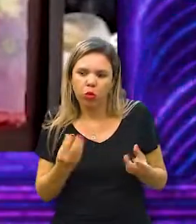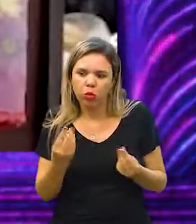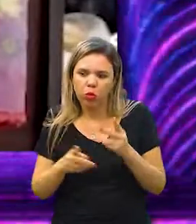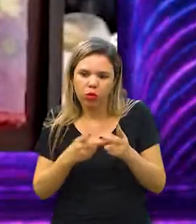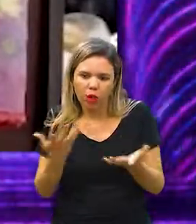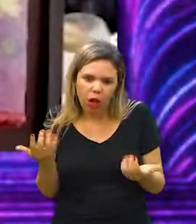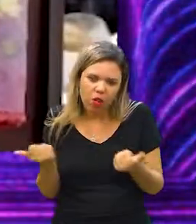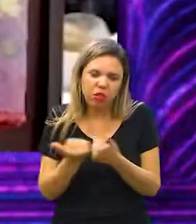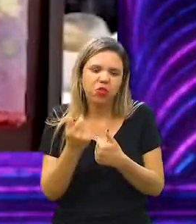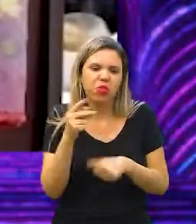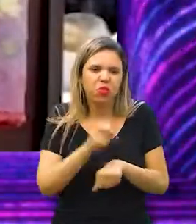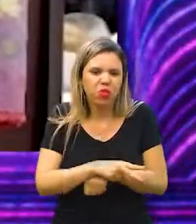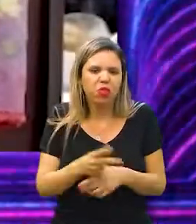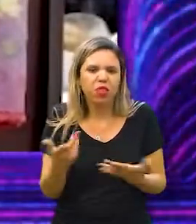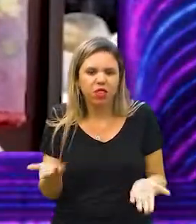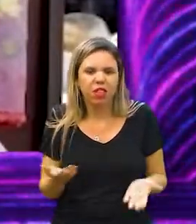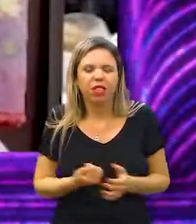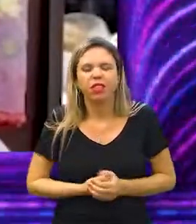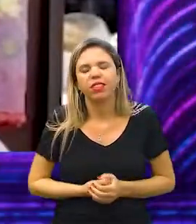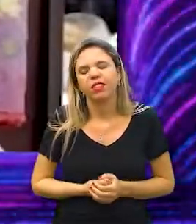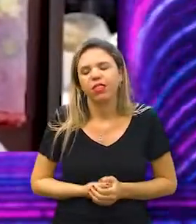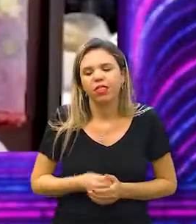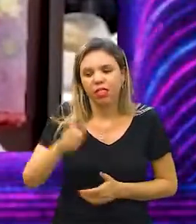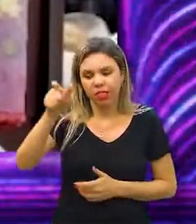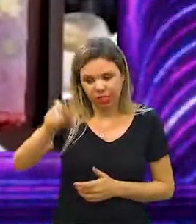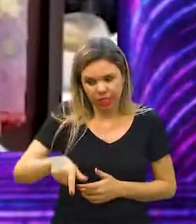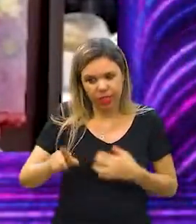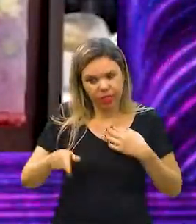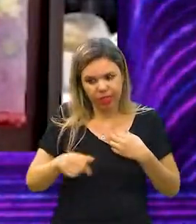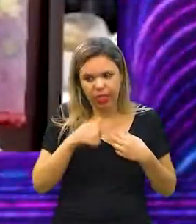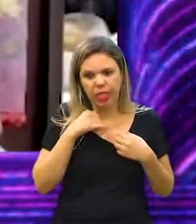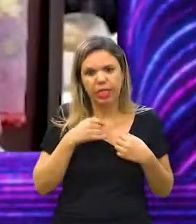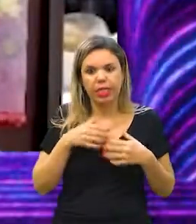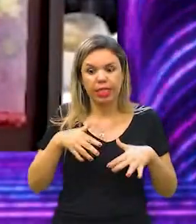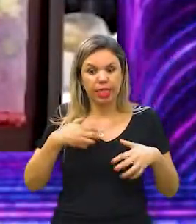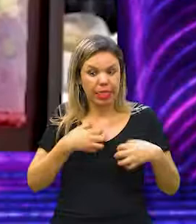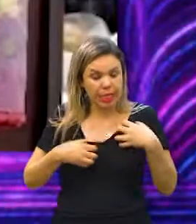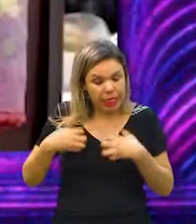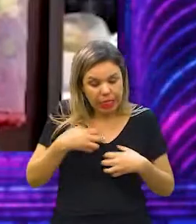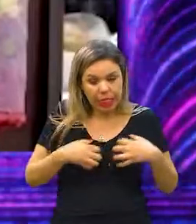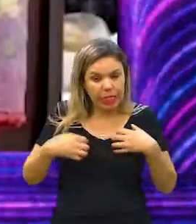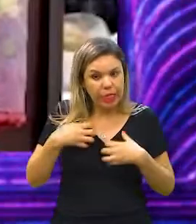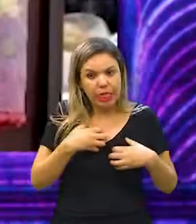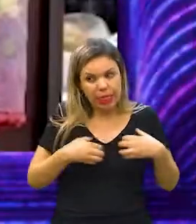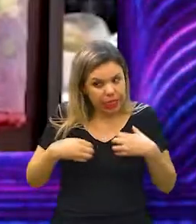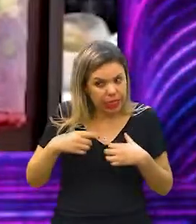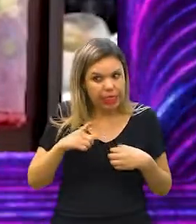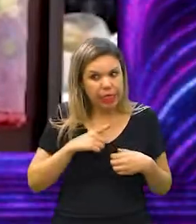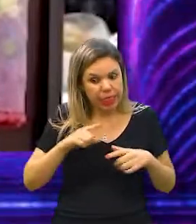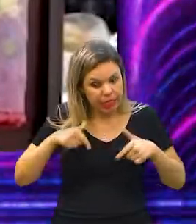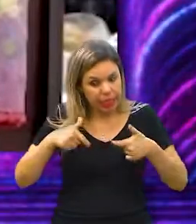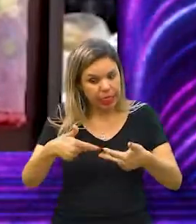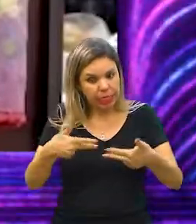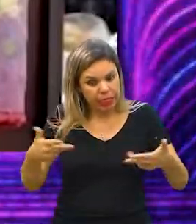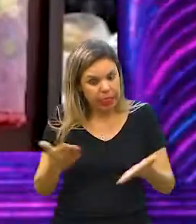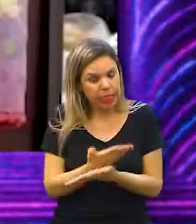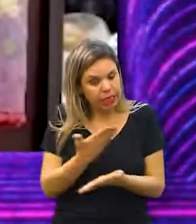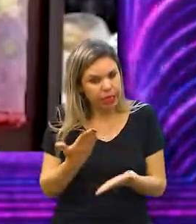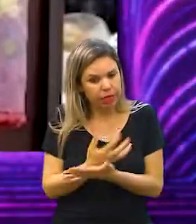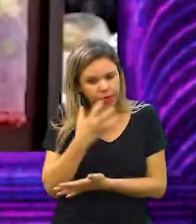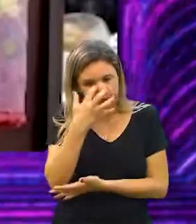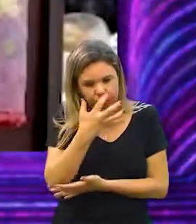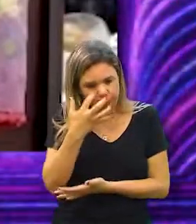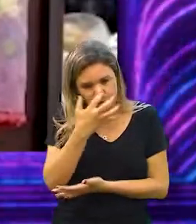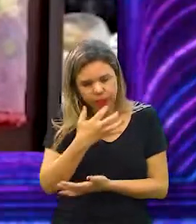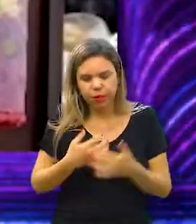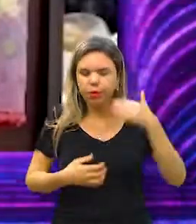fila enorme querendo ser. Então é bem assim agitado, tem muita ação nesse livro,